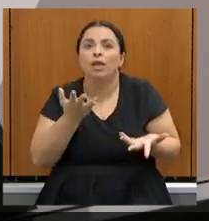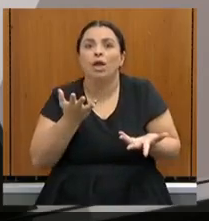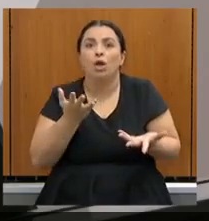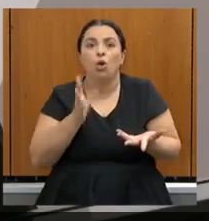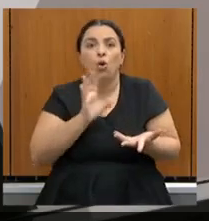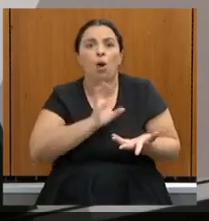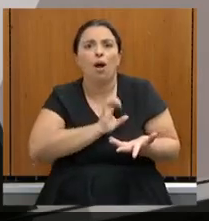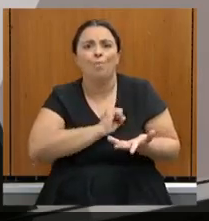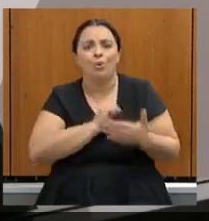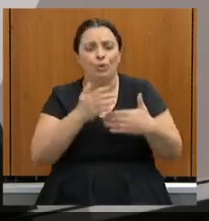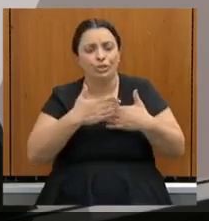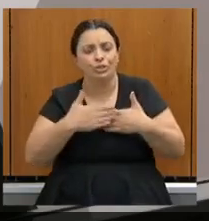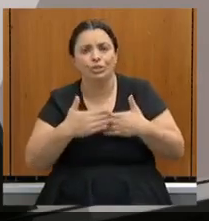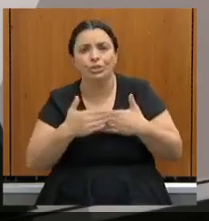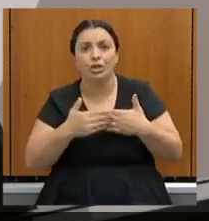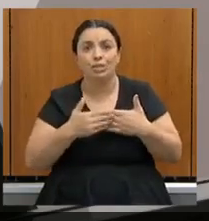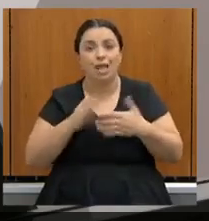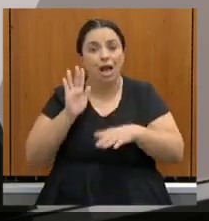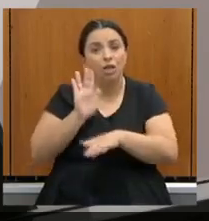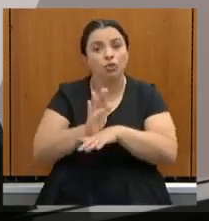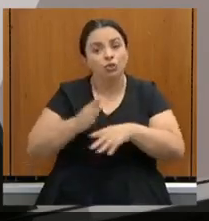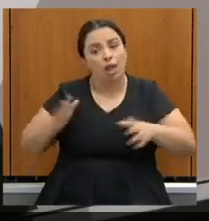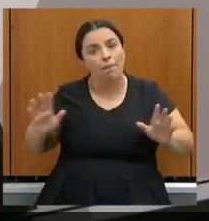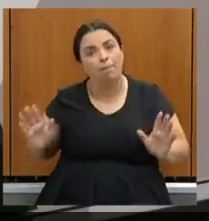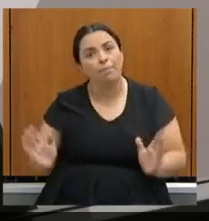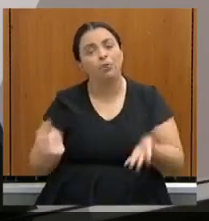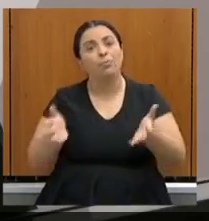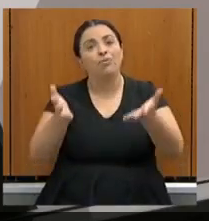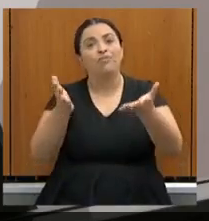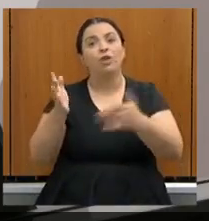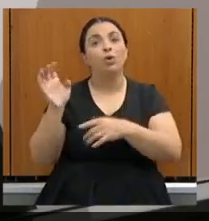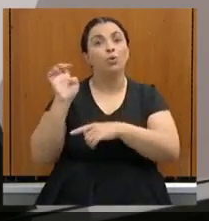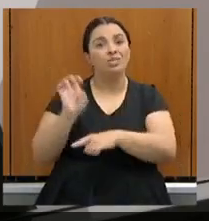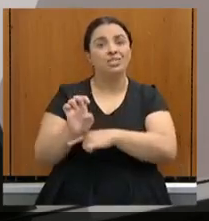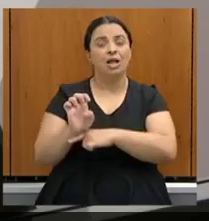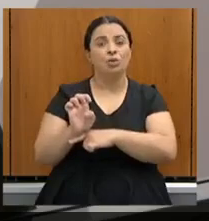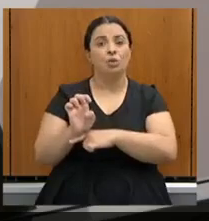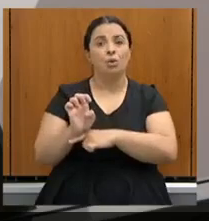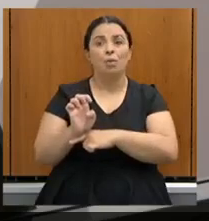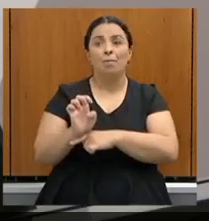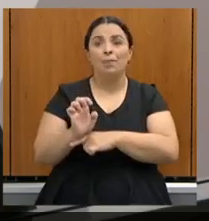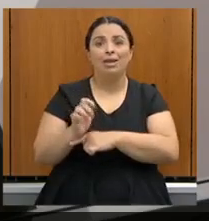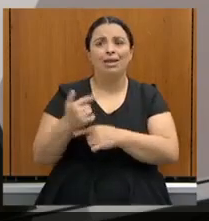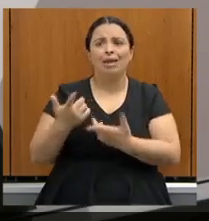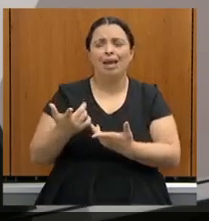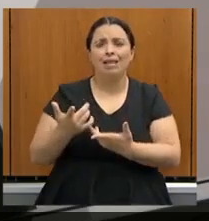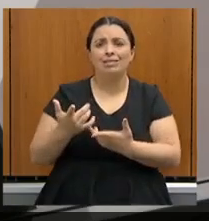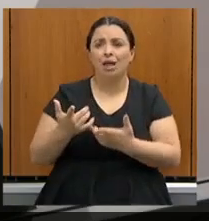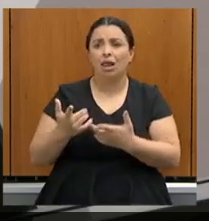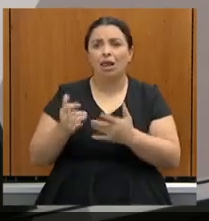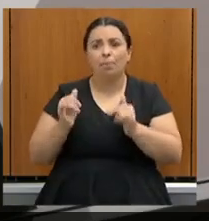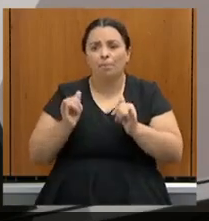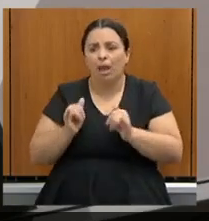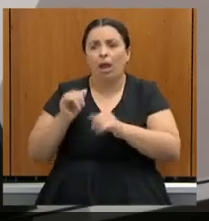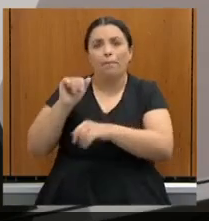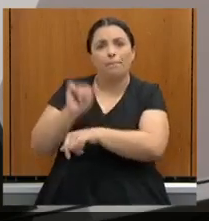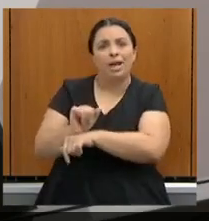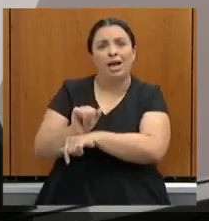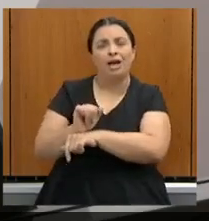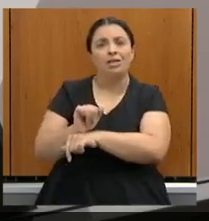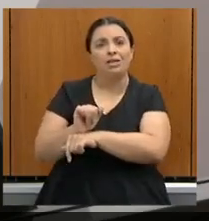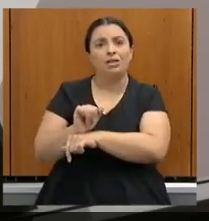ajudar a promover o Estado, para que a gente saia desse atoleiro, mostrando as nossas